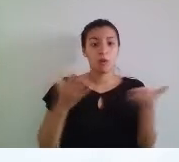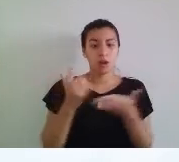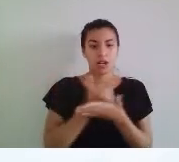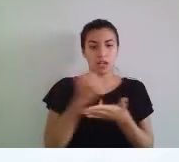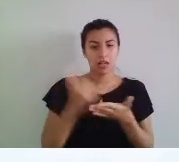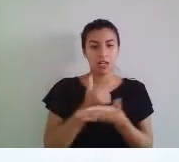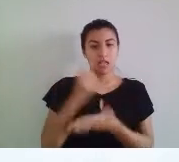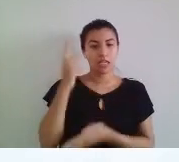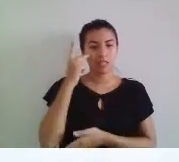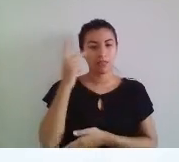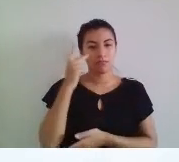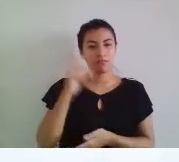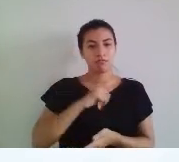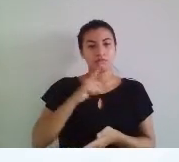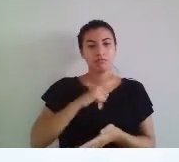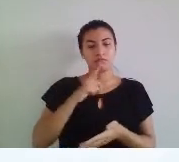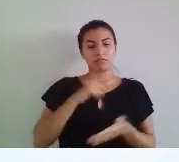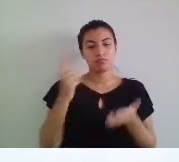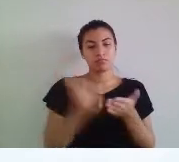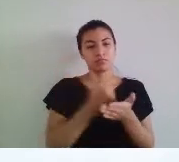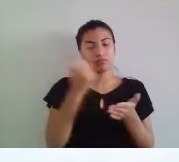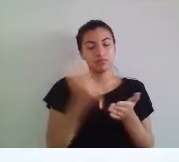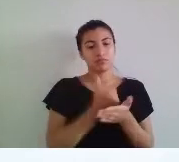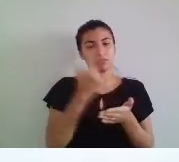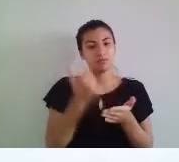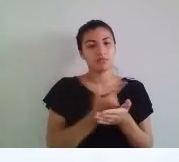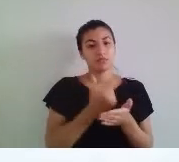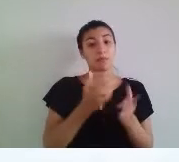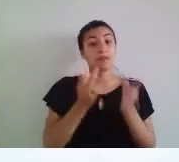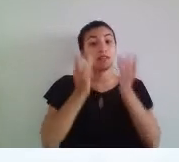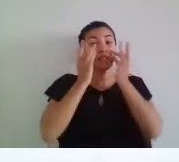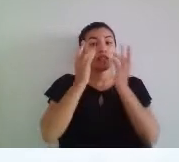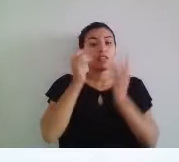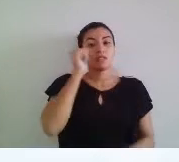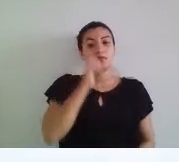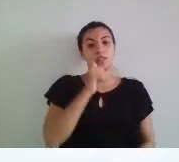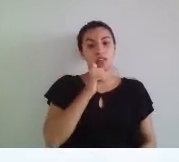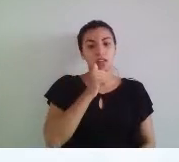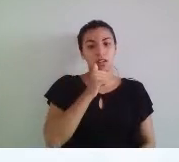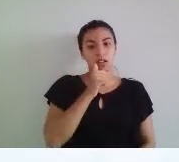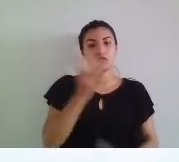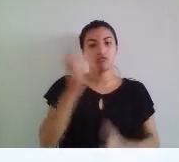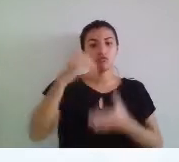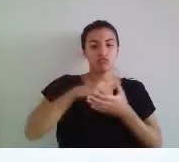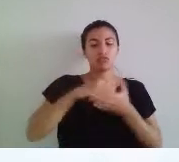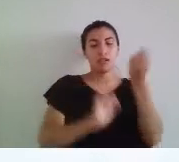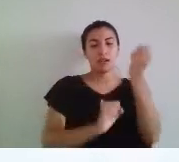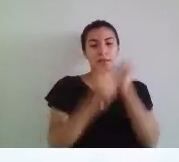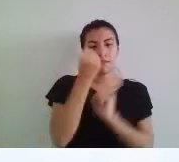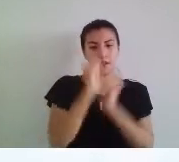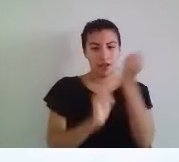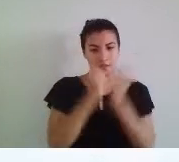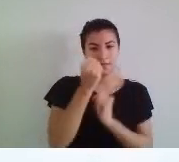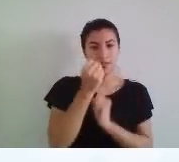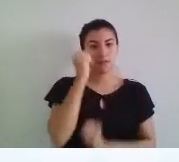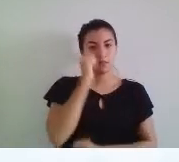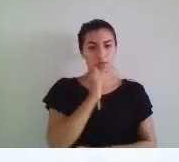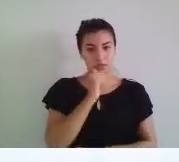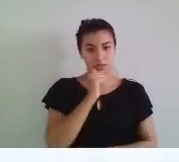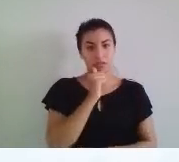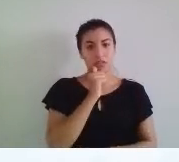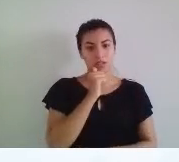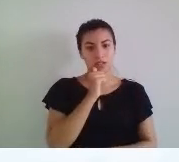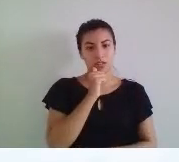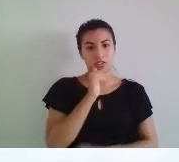matéria gigante sobre a presença da mulher nas montadoras, das mulheres, que